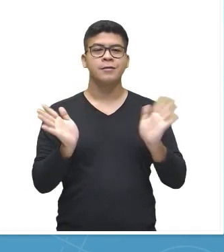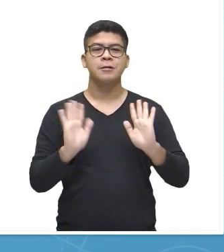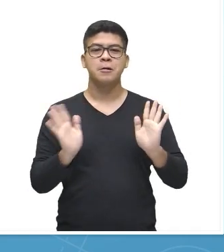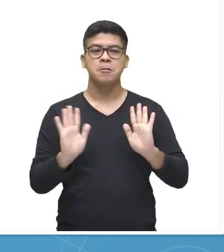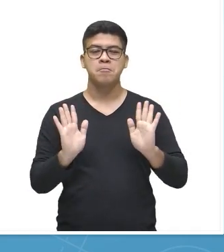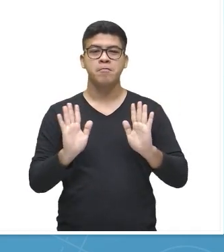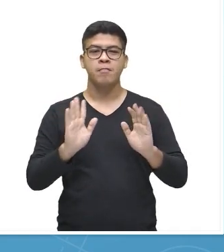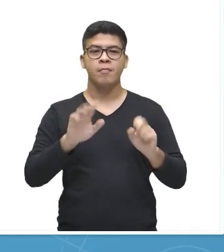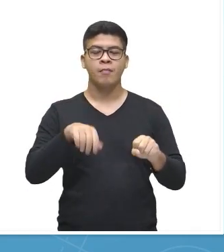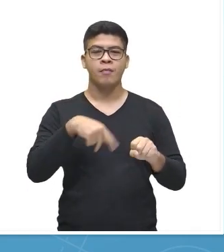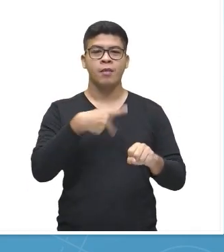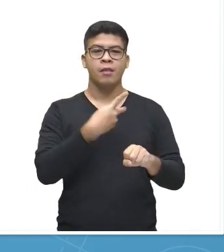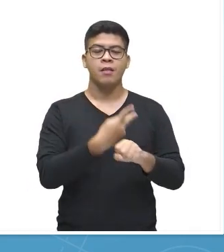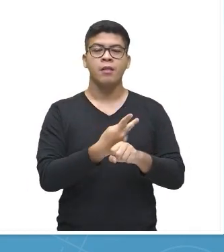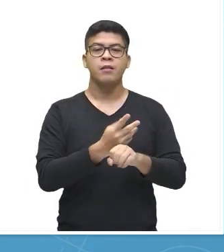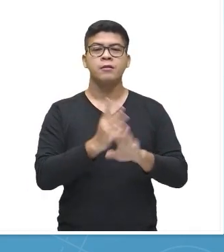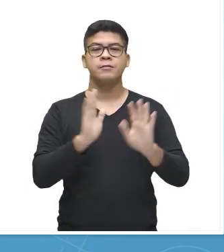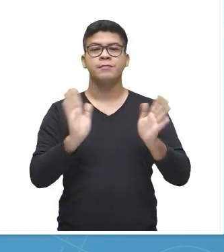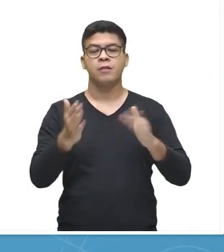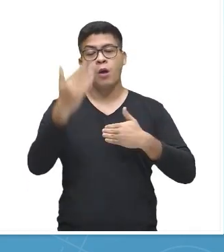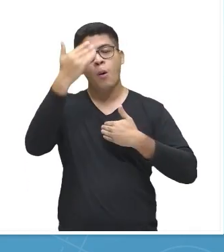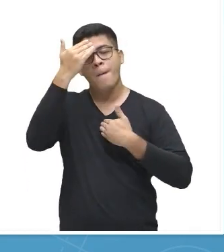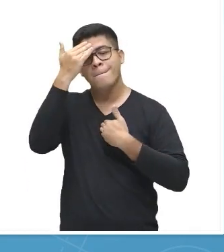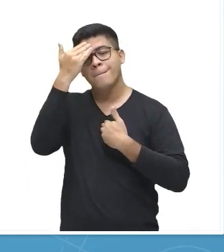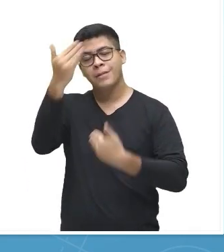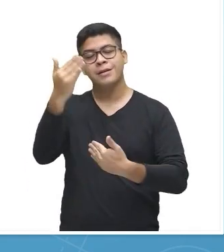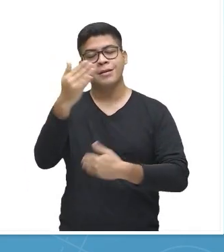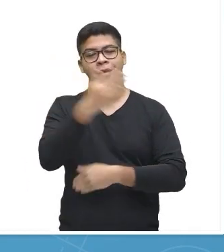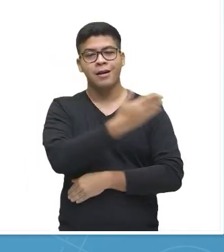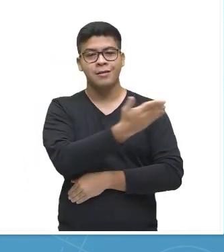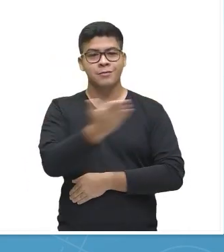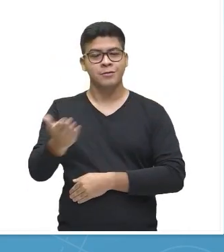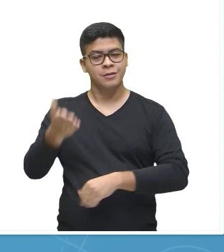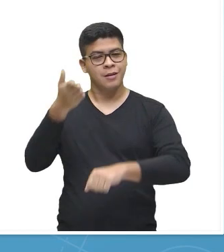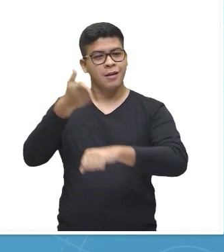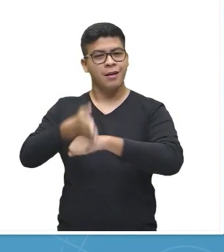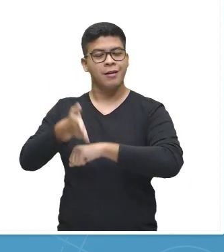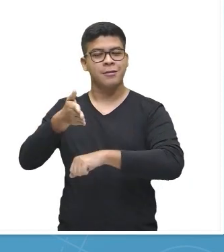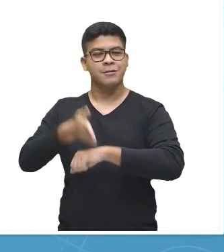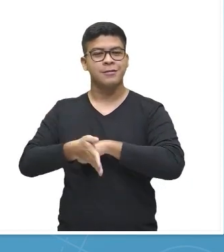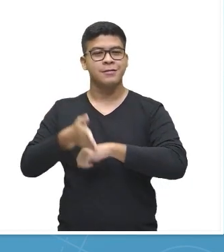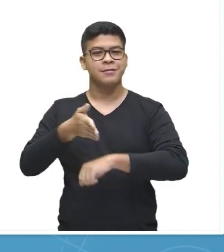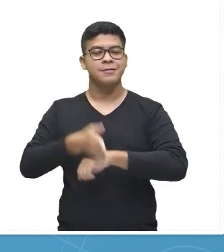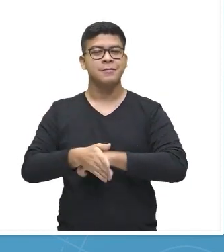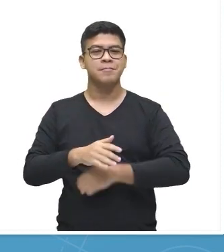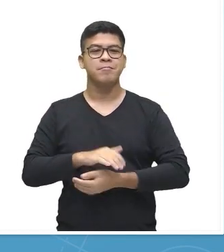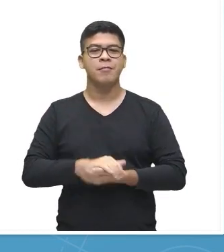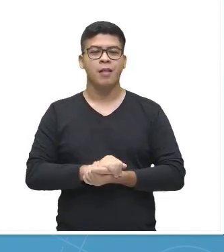até a próxima aula. E obrigada pela participação de todos aqueles que